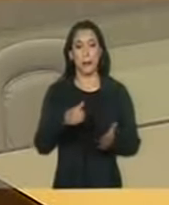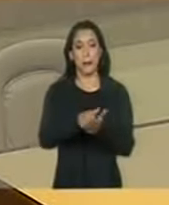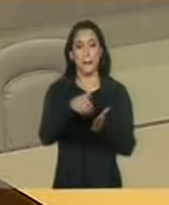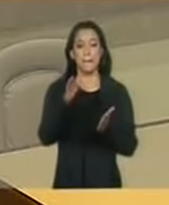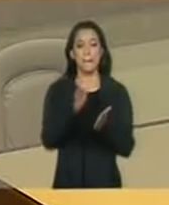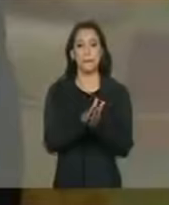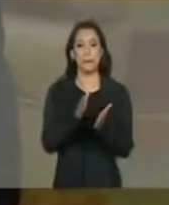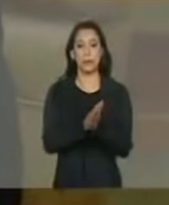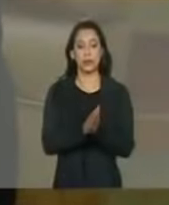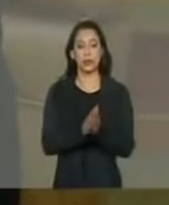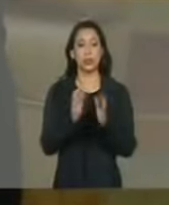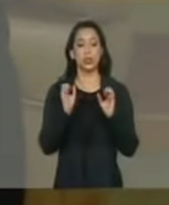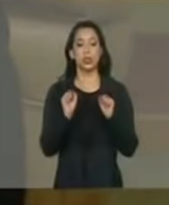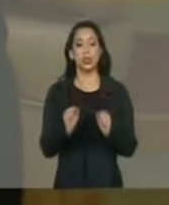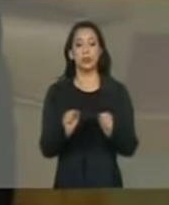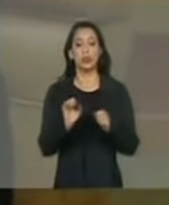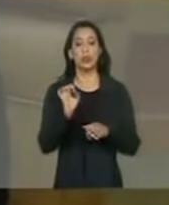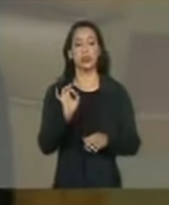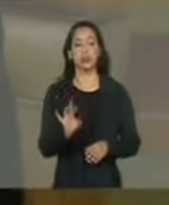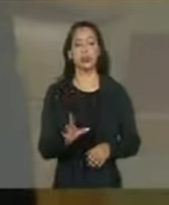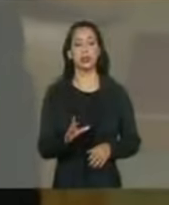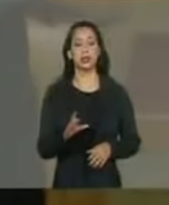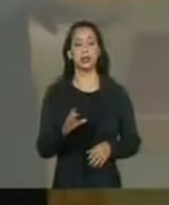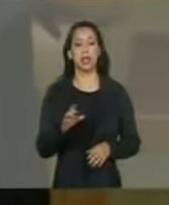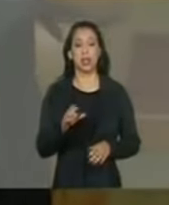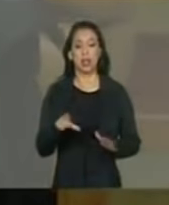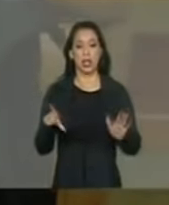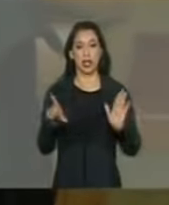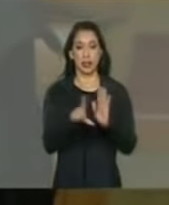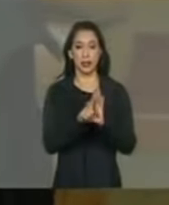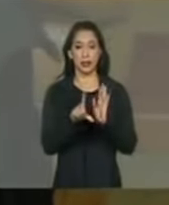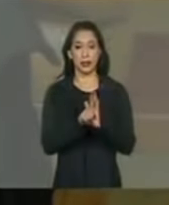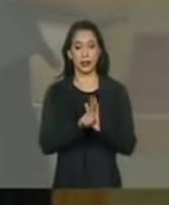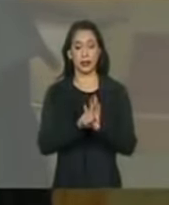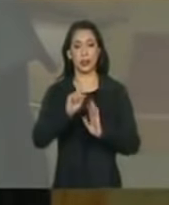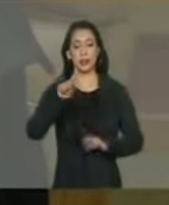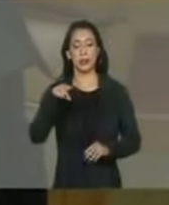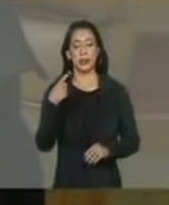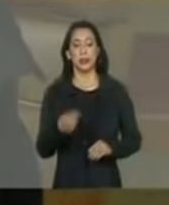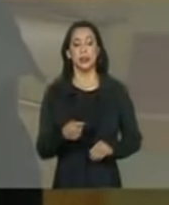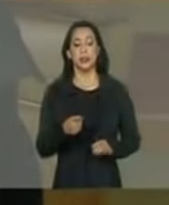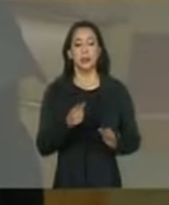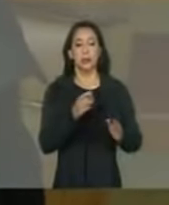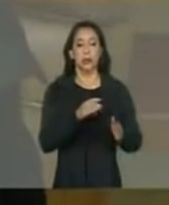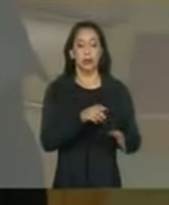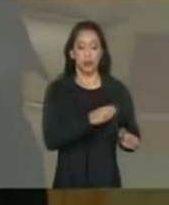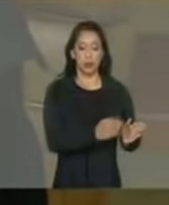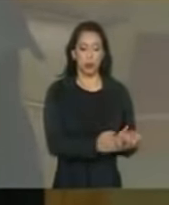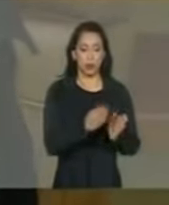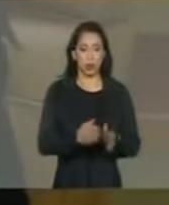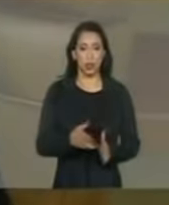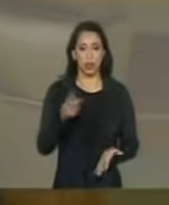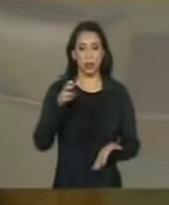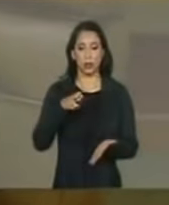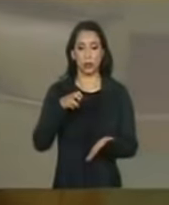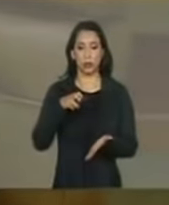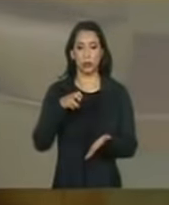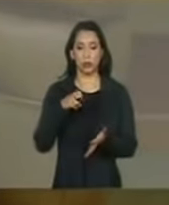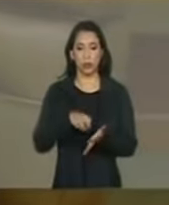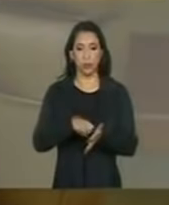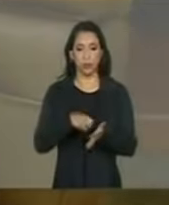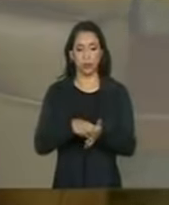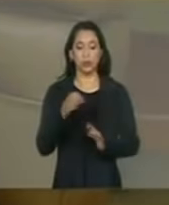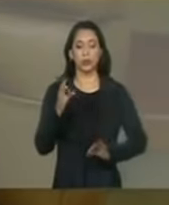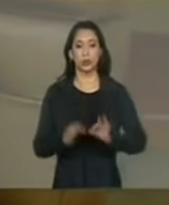ser executada diz a lei a lei não é após o trânsito em julgado da condenação que impôs a lei de